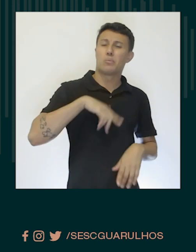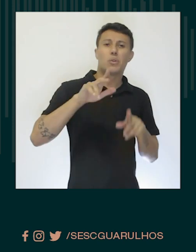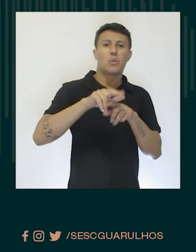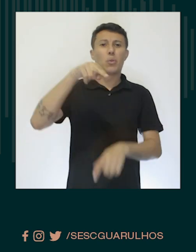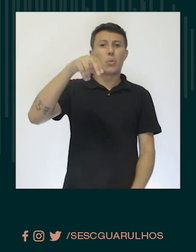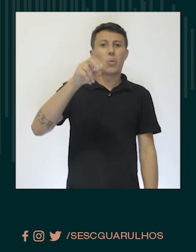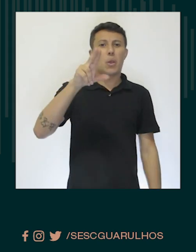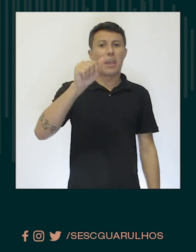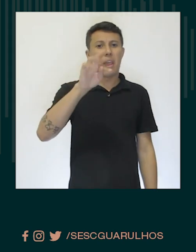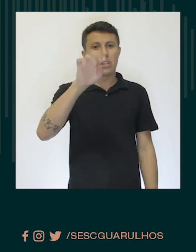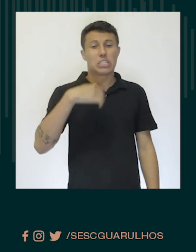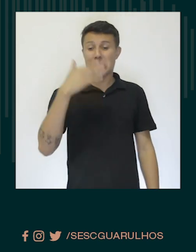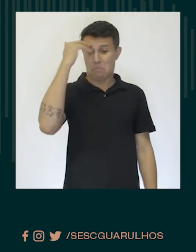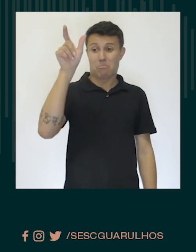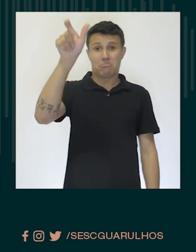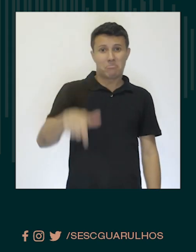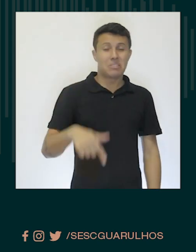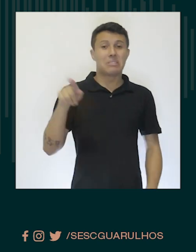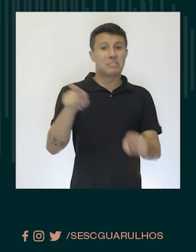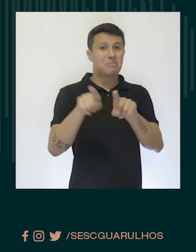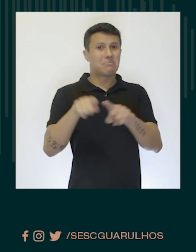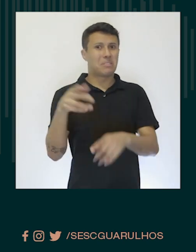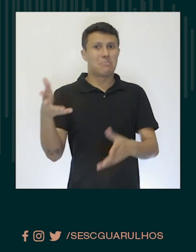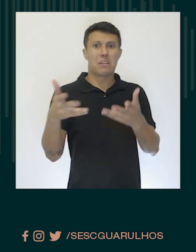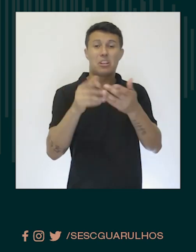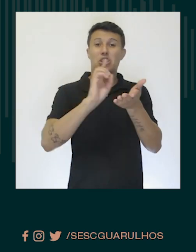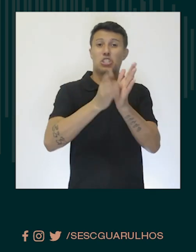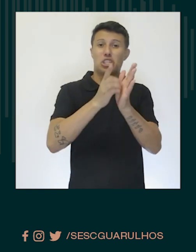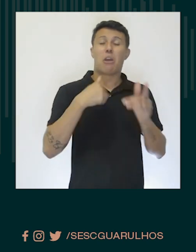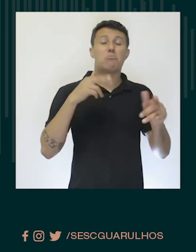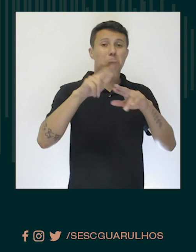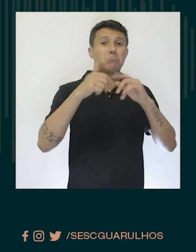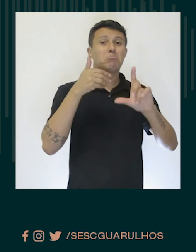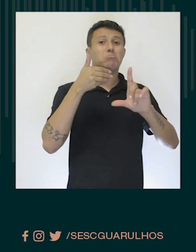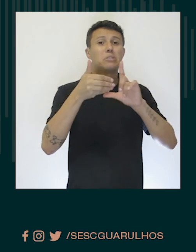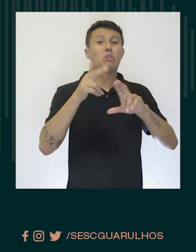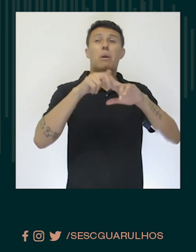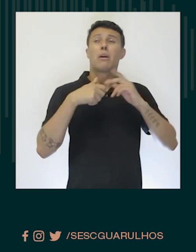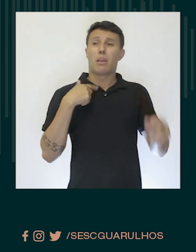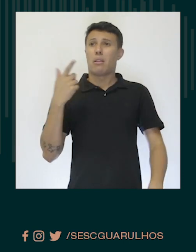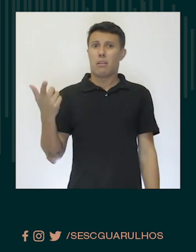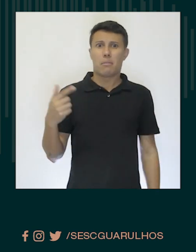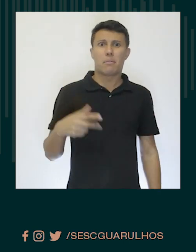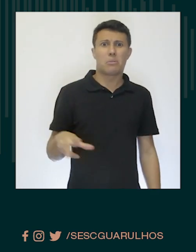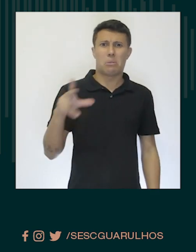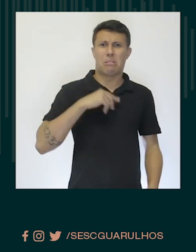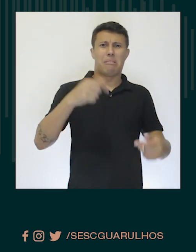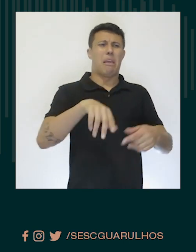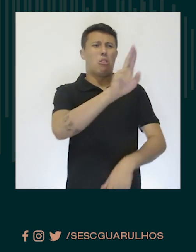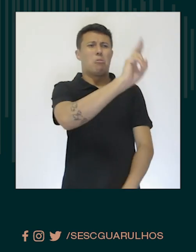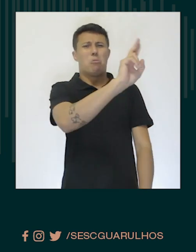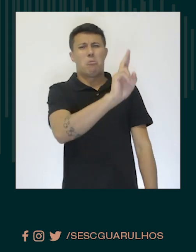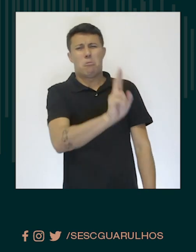vários sons nas plataformas digitais também. E caramba, mano, tem vários caras. Tem o Cauê Damásio, que o moleque